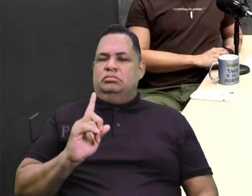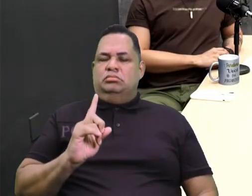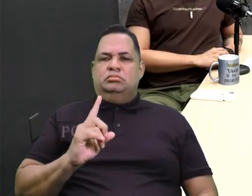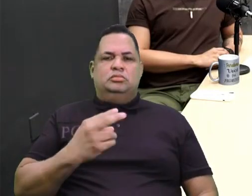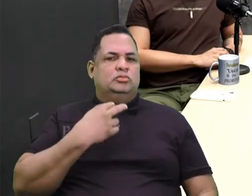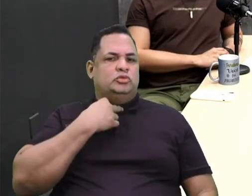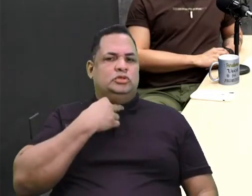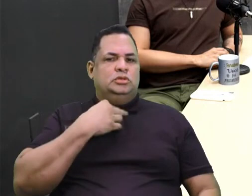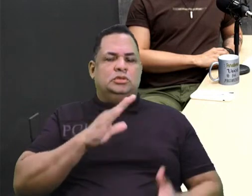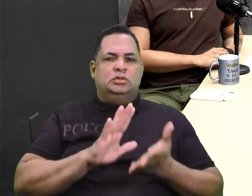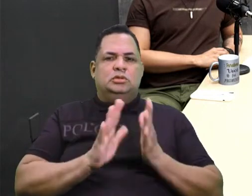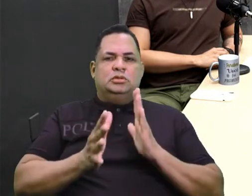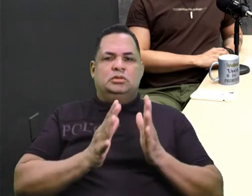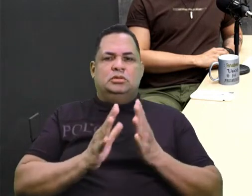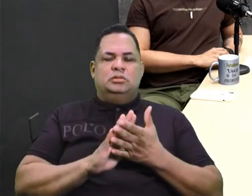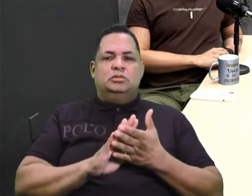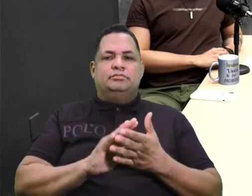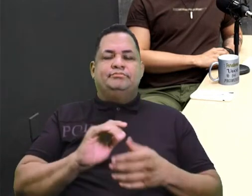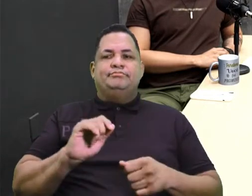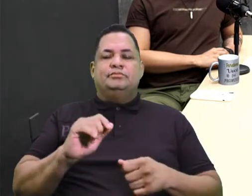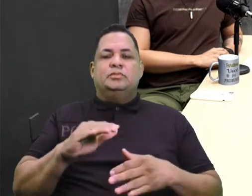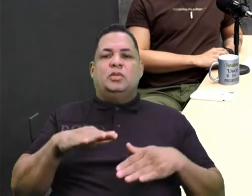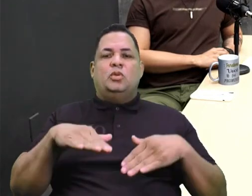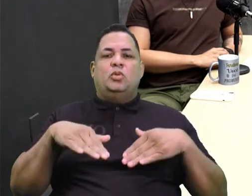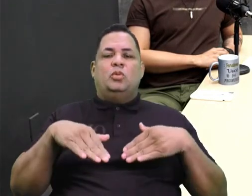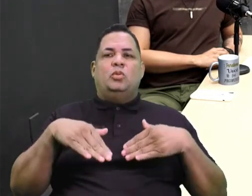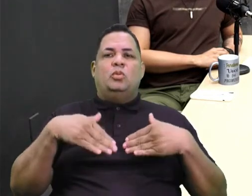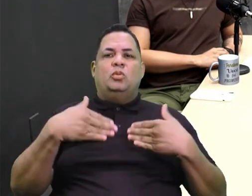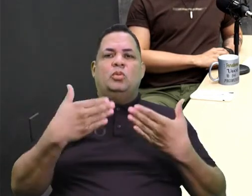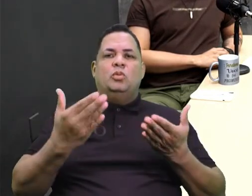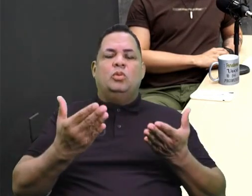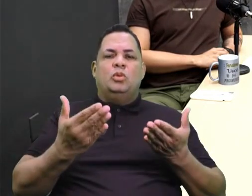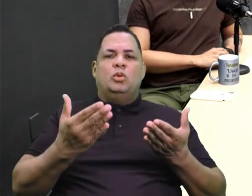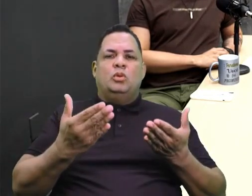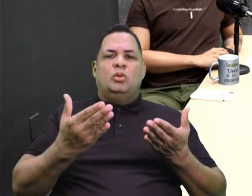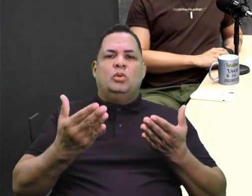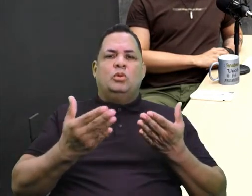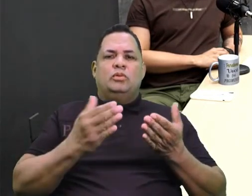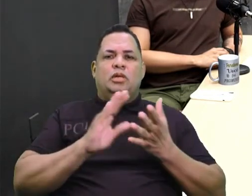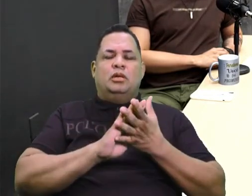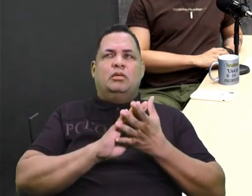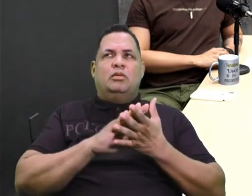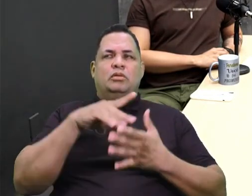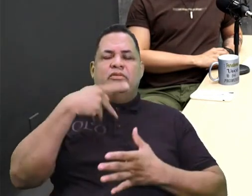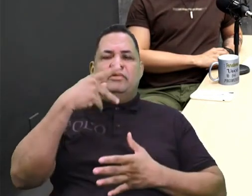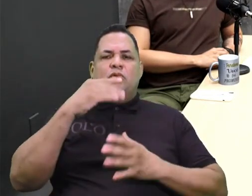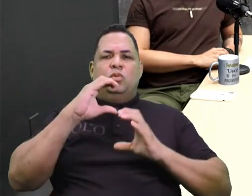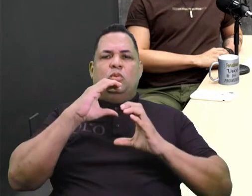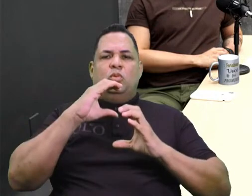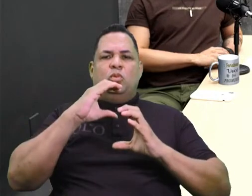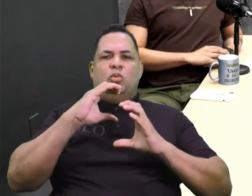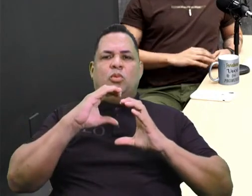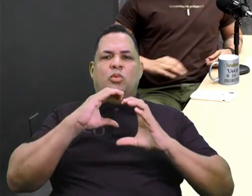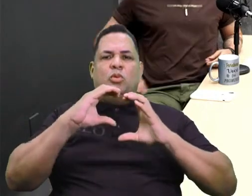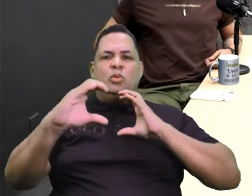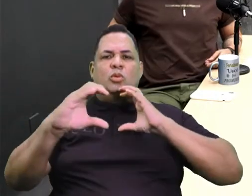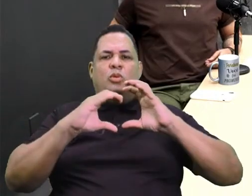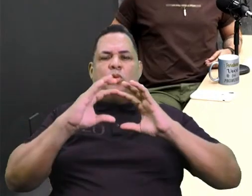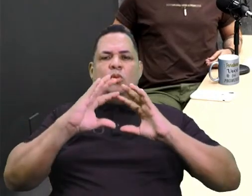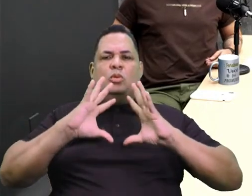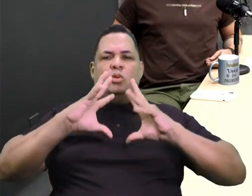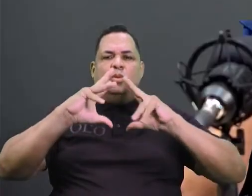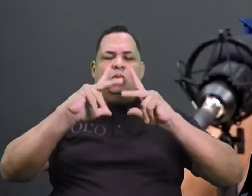não. Um sinal ou outro, como eu falei, esse molde da comunicação total de